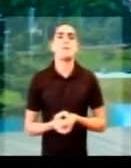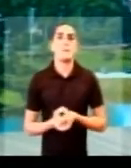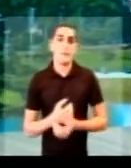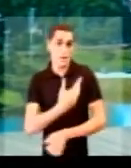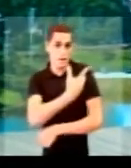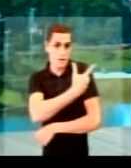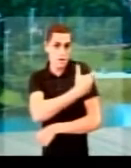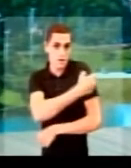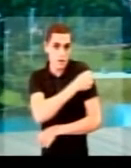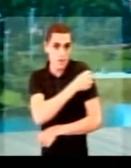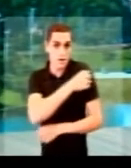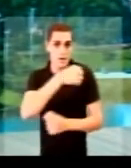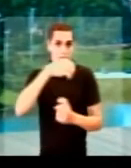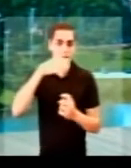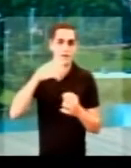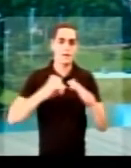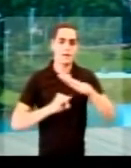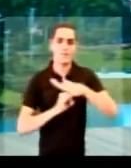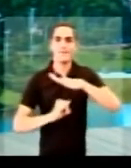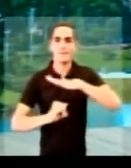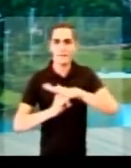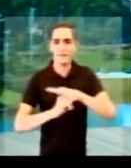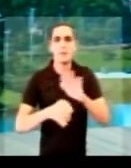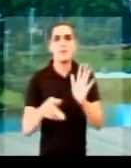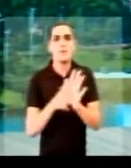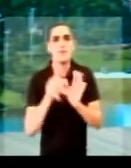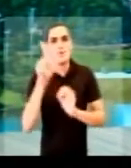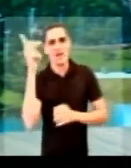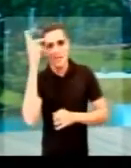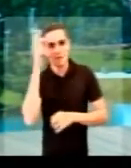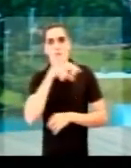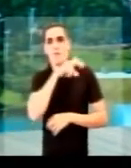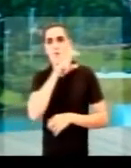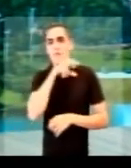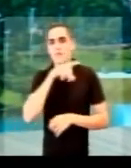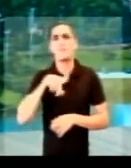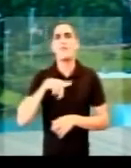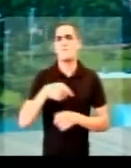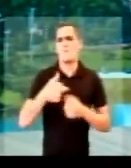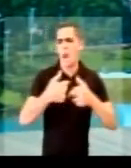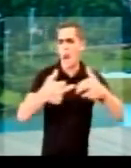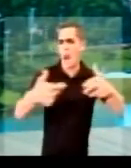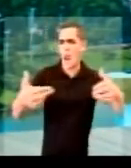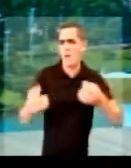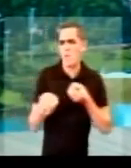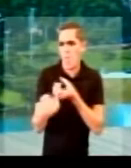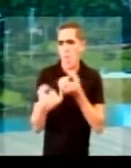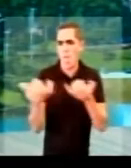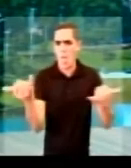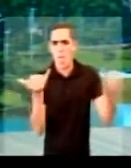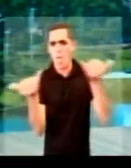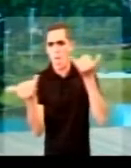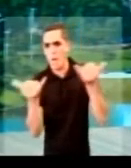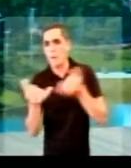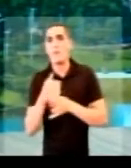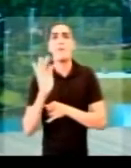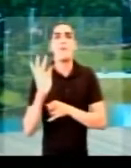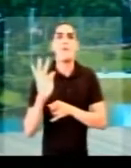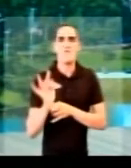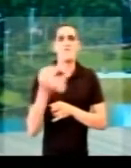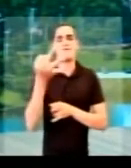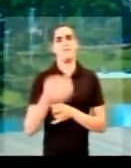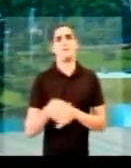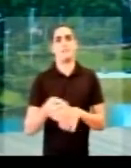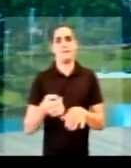Butantan, muita controvérsia ocorreu nas redes sociais. E nós estamos aqui hoje para